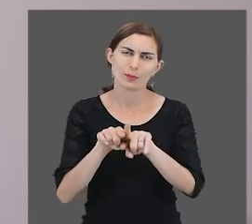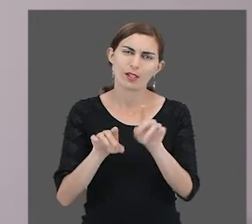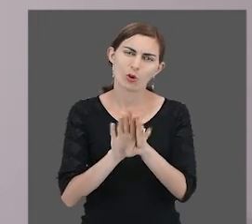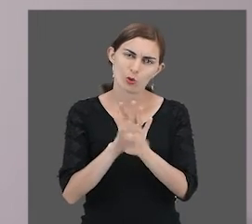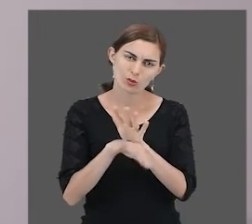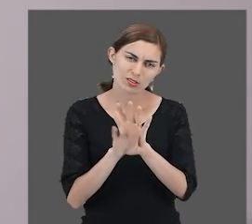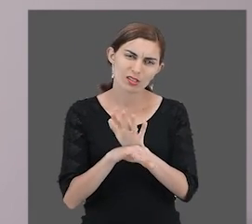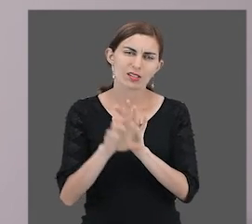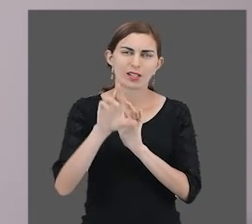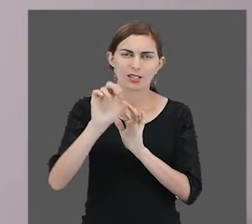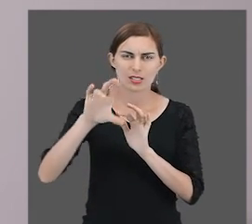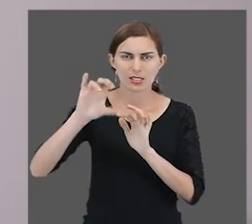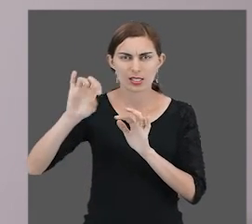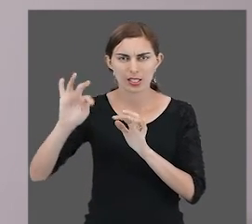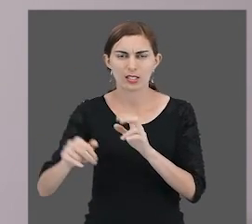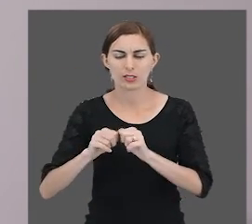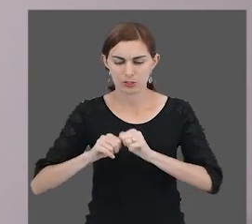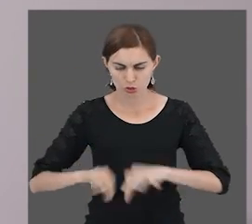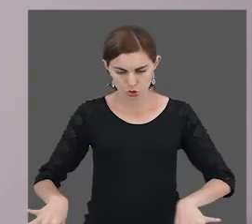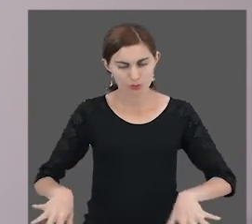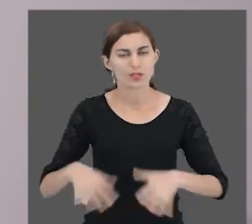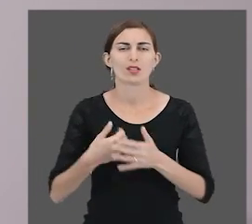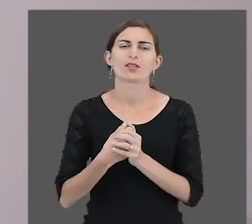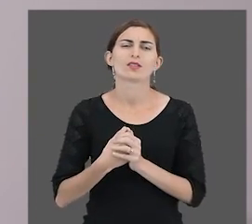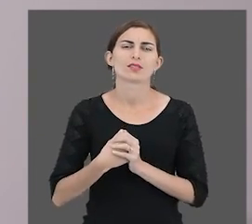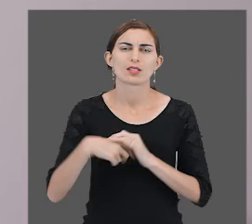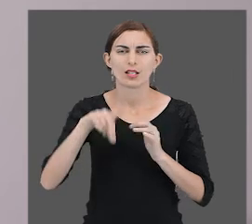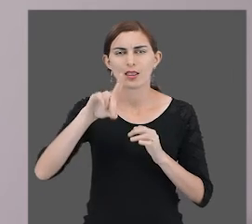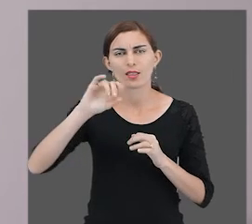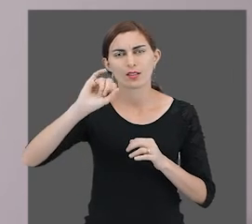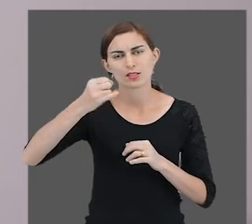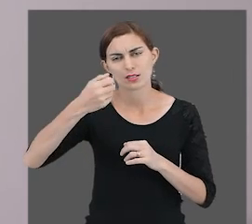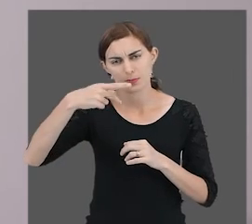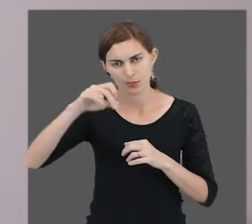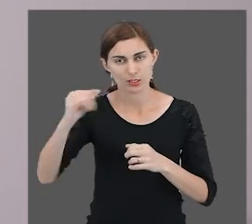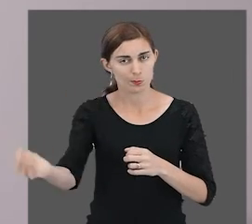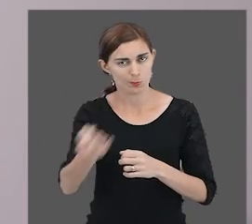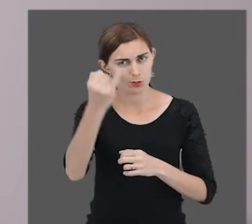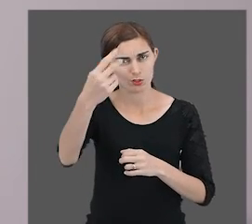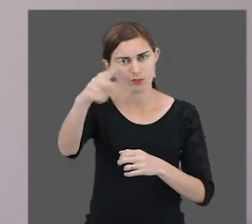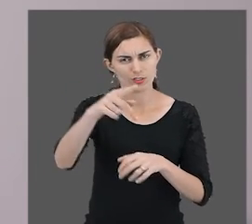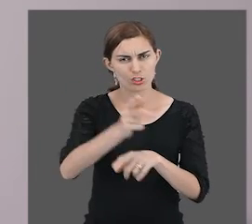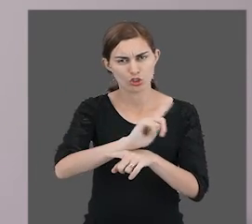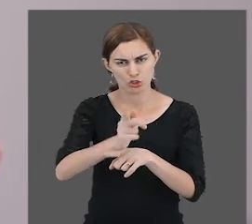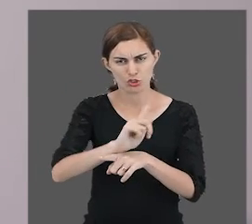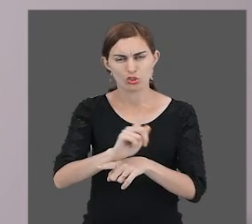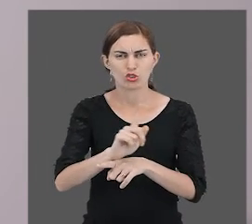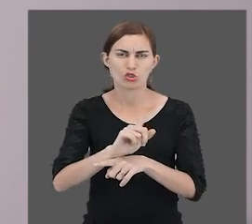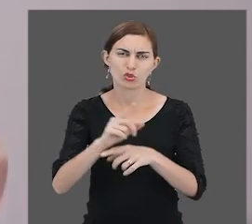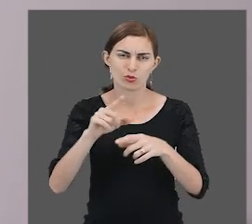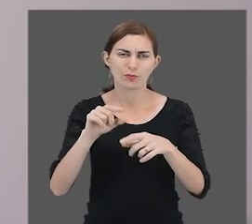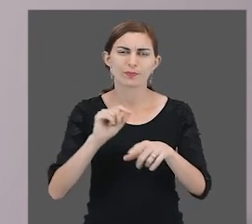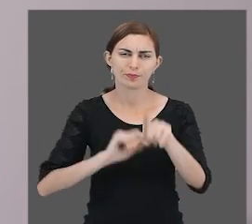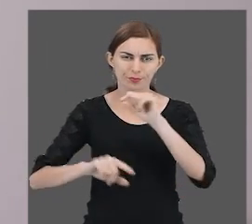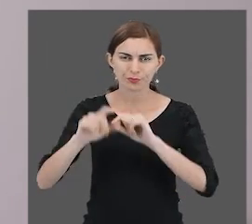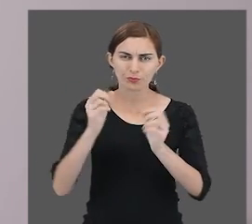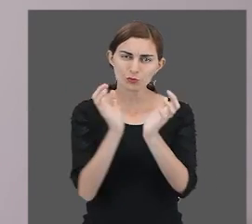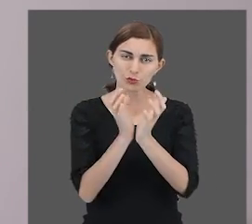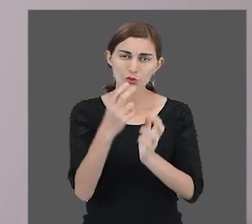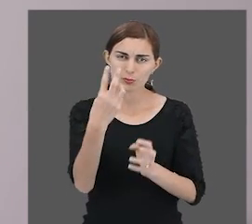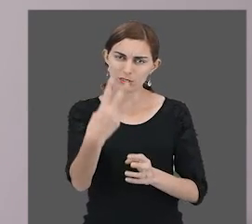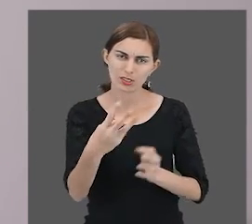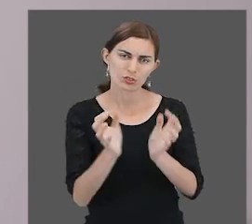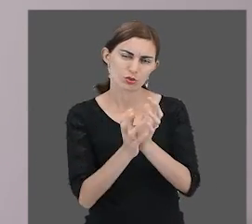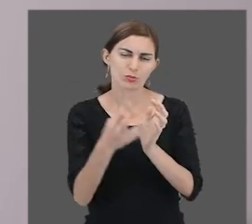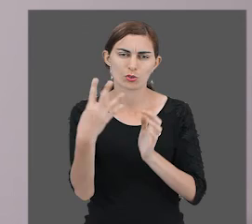conceituar receita, despesa, com foco na despesa, porque isso é muito importante para você, gestor, essa questão de classificação de despesa, grupo 3, grupo